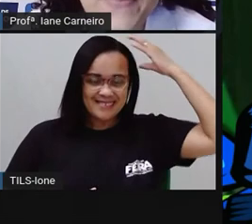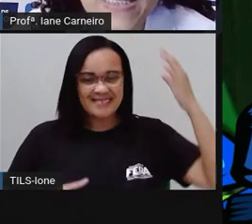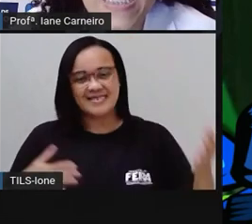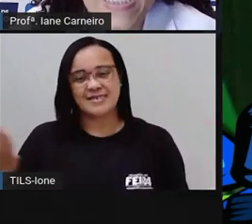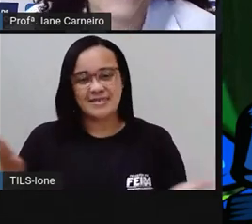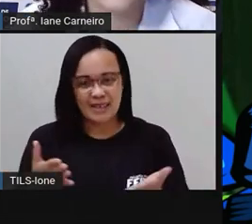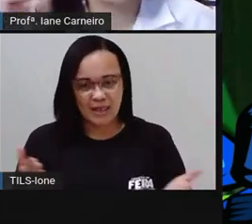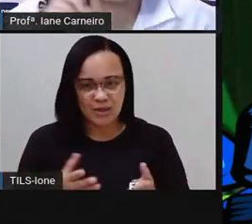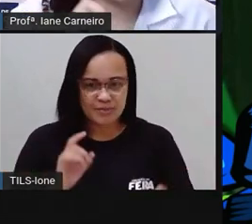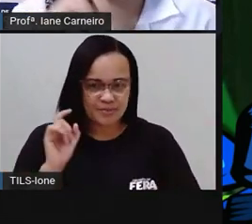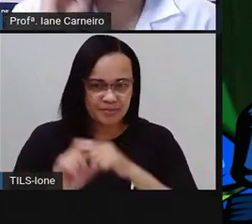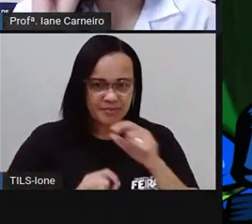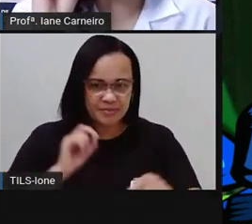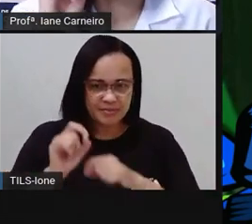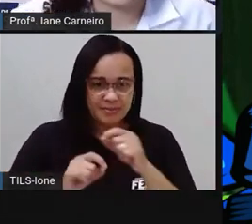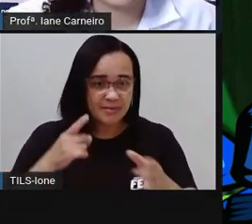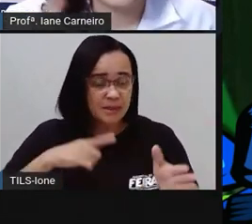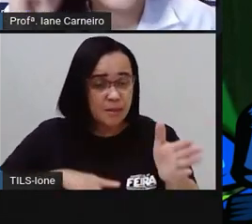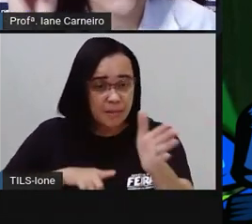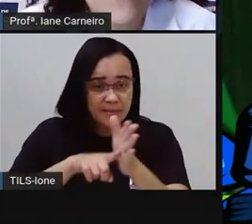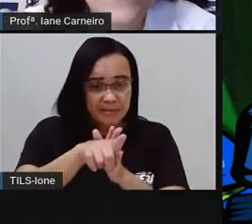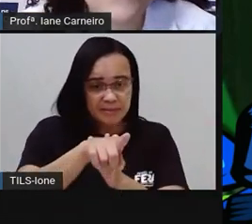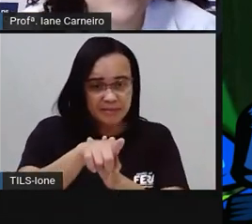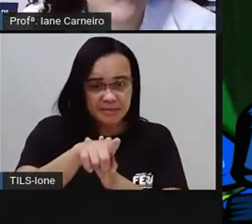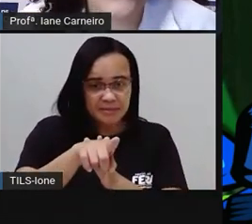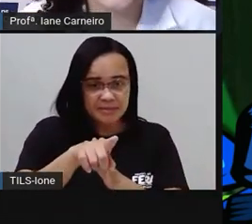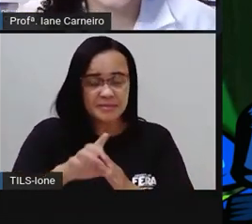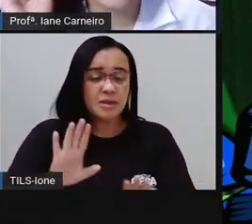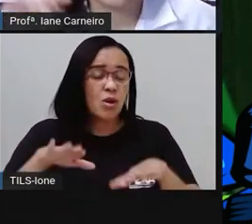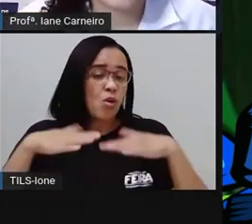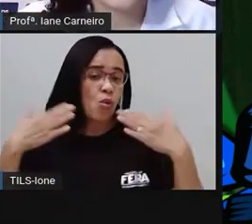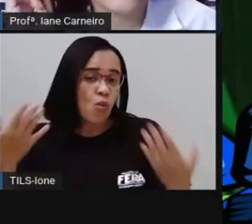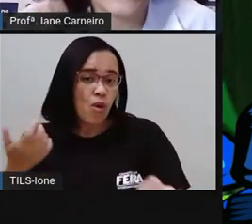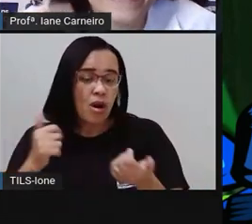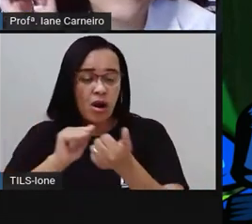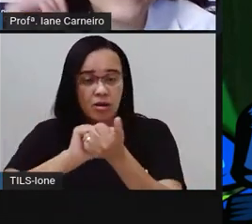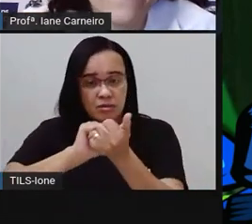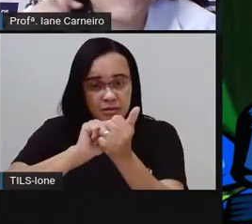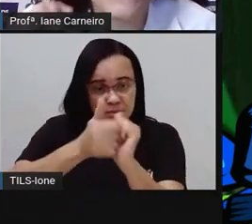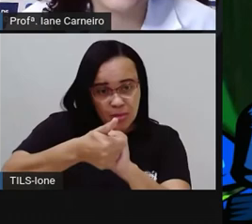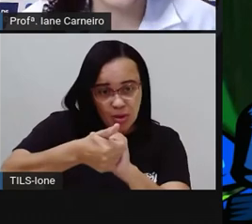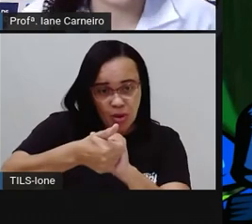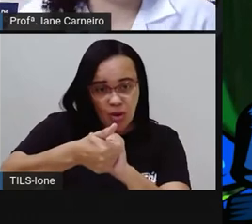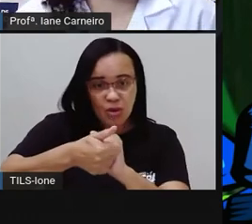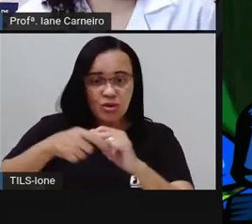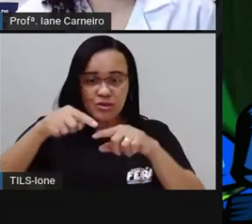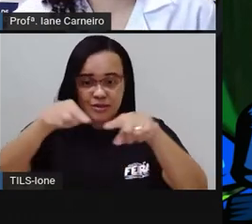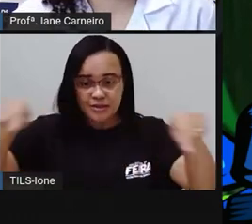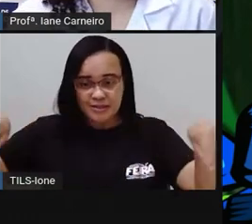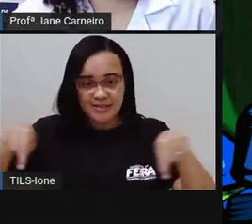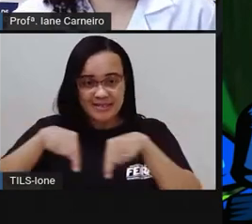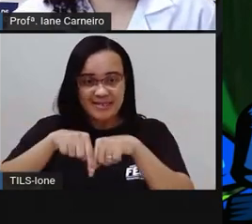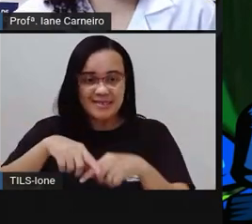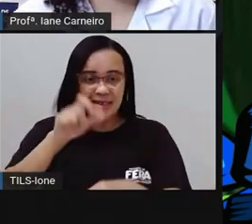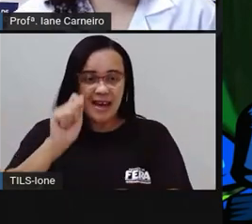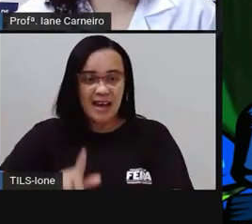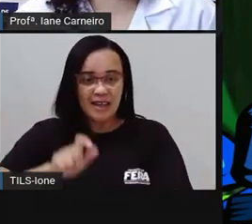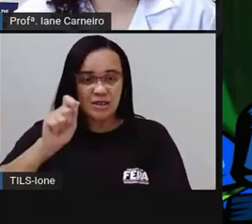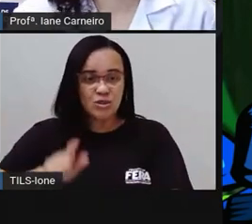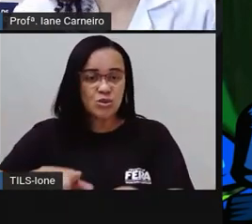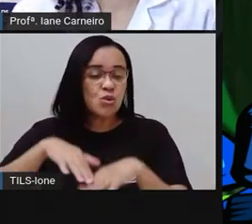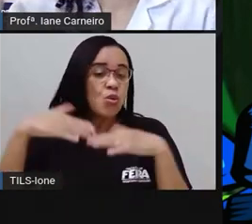Agora, responder, ó, pergunta. Qual esporte é praticado na piscina? É